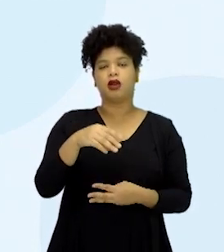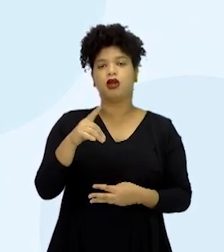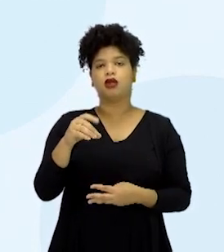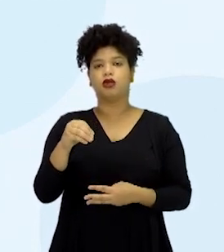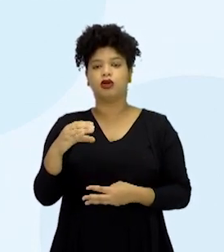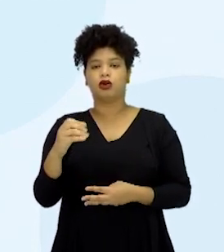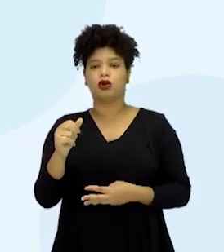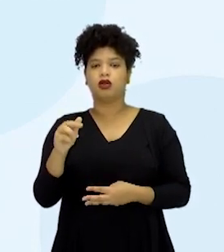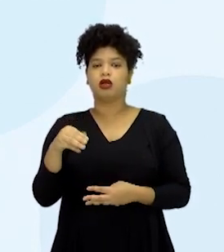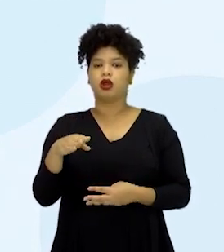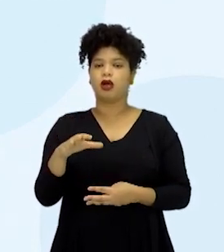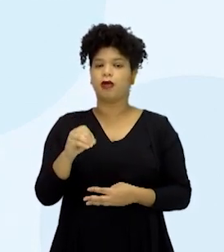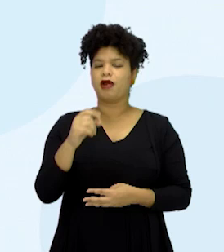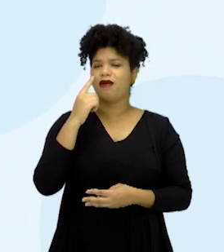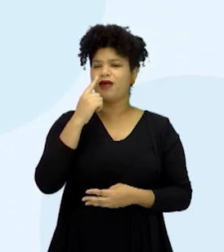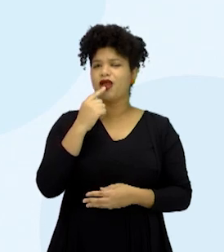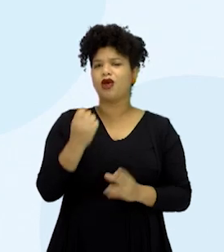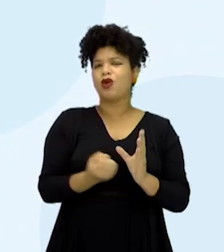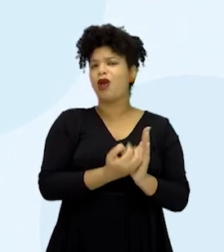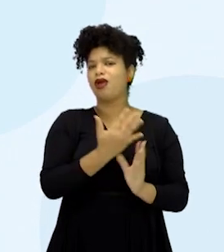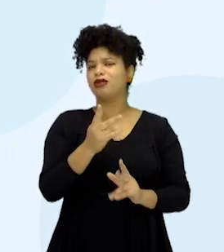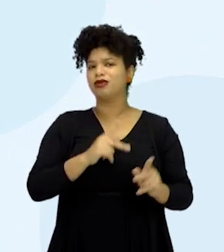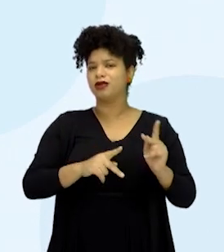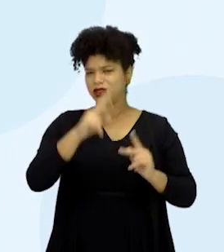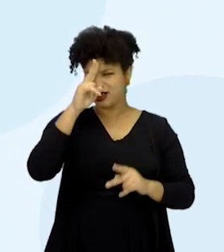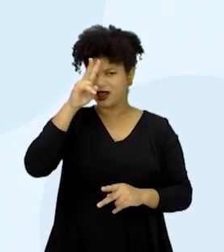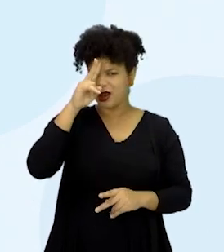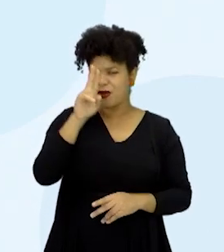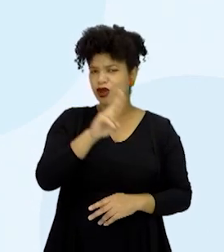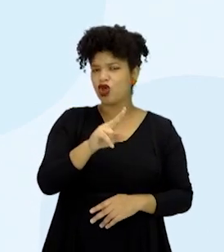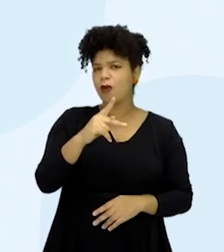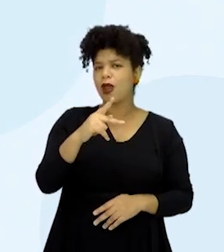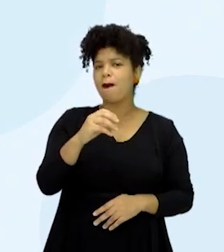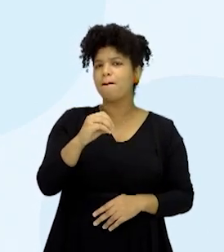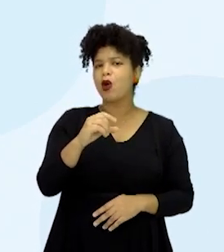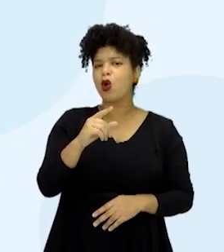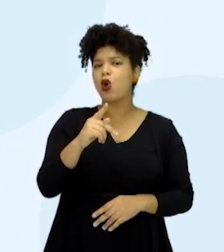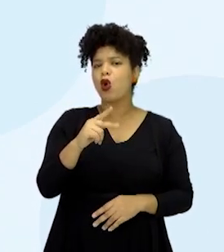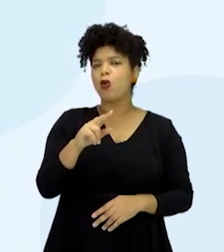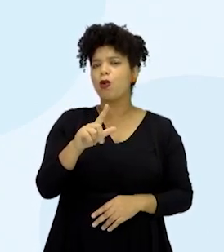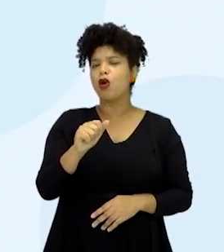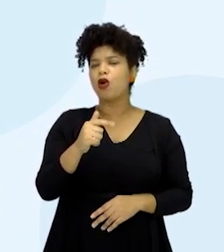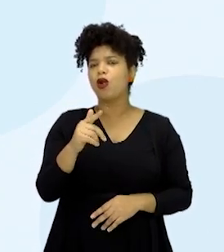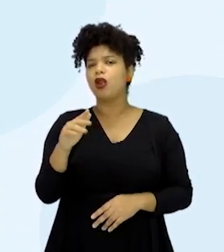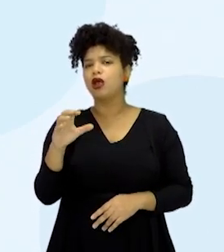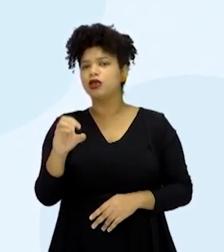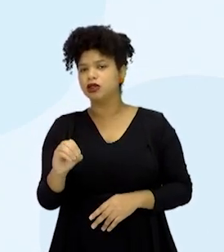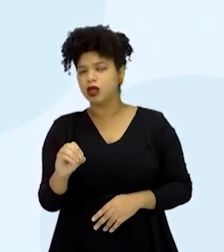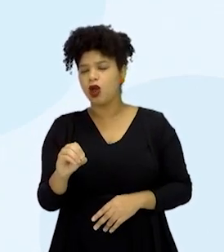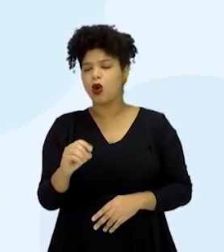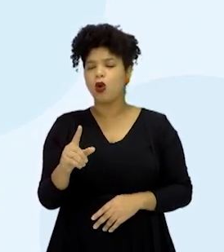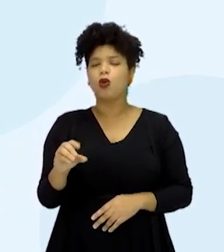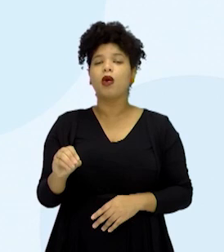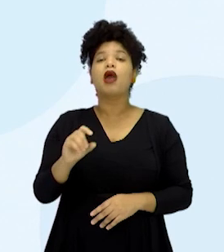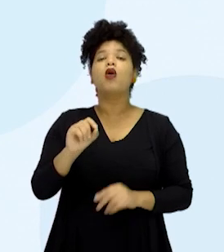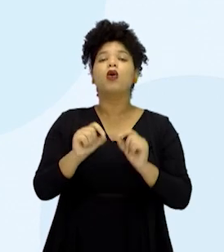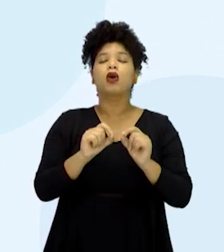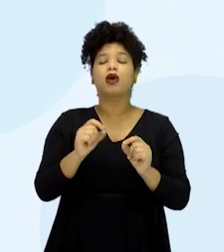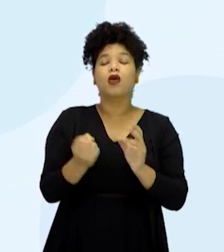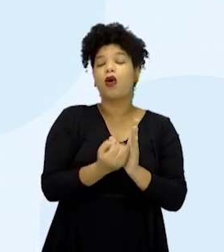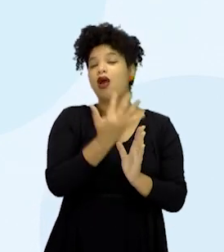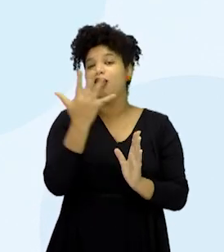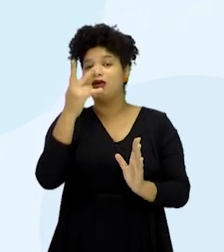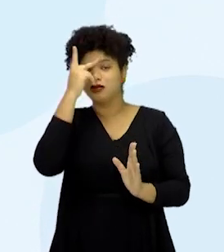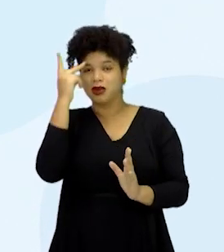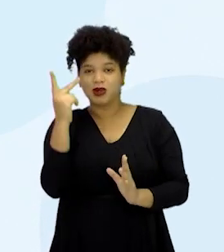nossa população. População, gente, não sei se vocês lembram da aula da Vivi, é todo o universo de indivíduos que poderiam fazer parte da nossa pesquisa. No